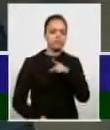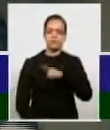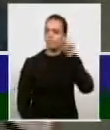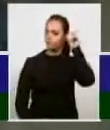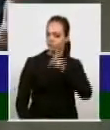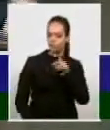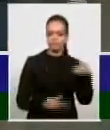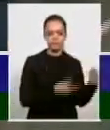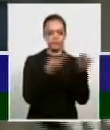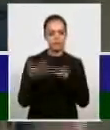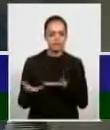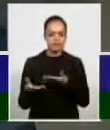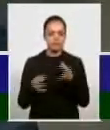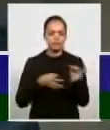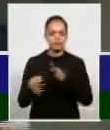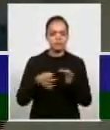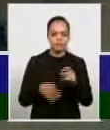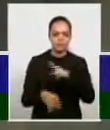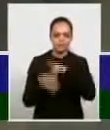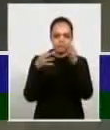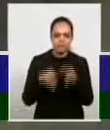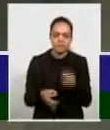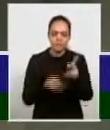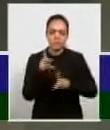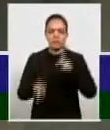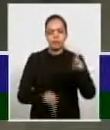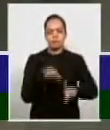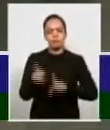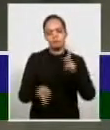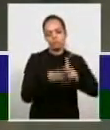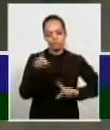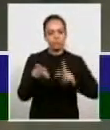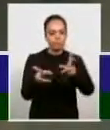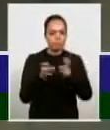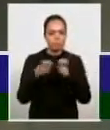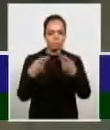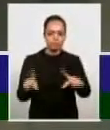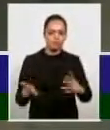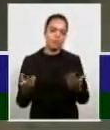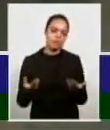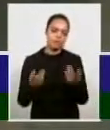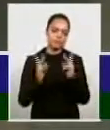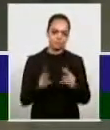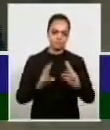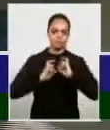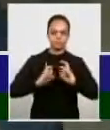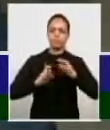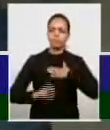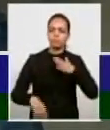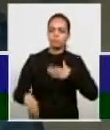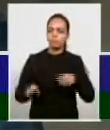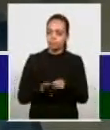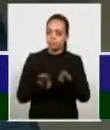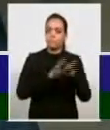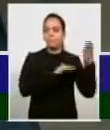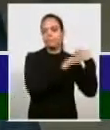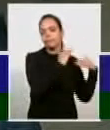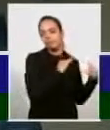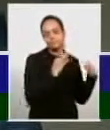de estar trazendo. E tenho certeza que a população cobrou a ele igual me cobrou no, naquele momento,